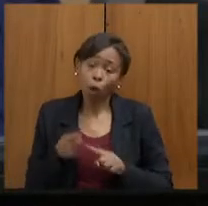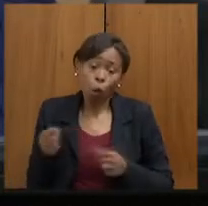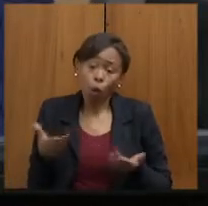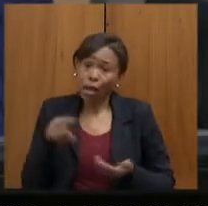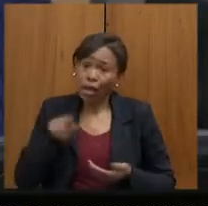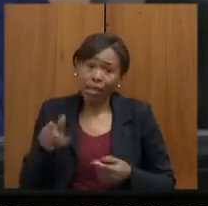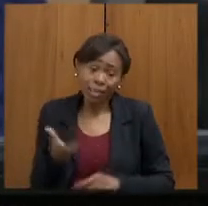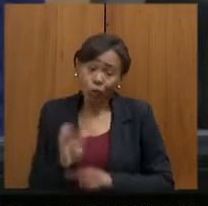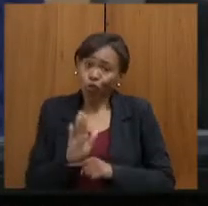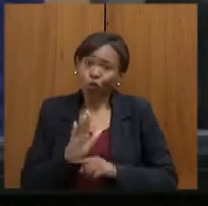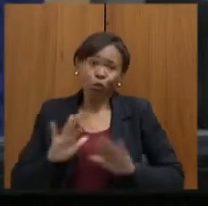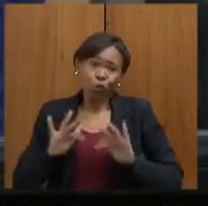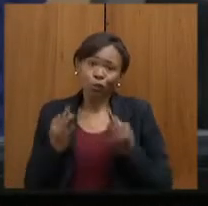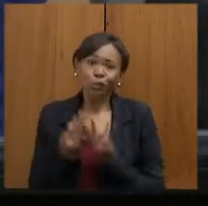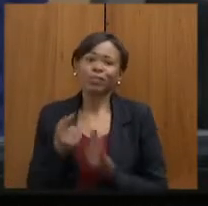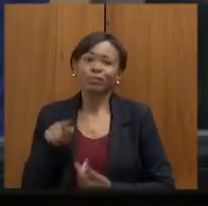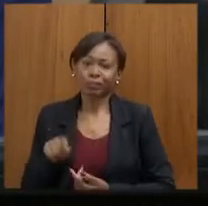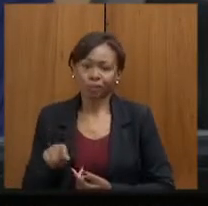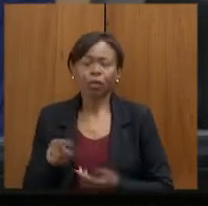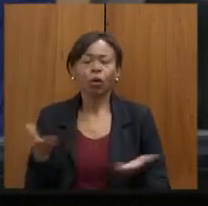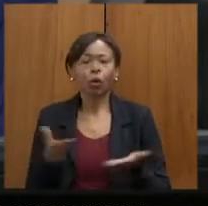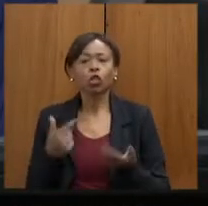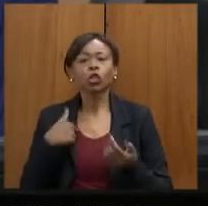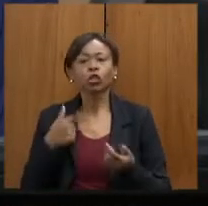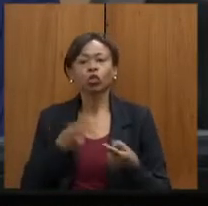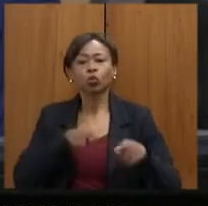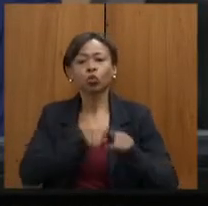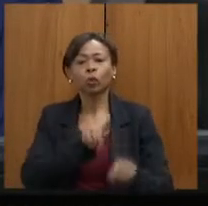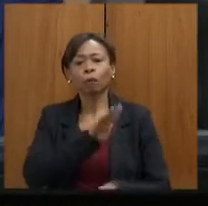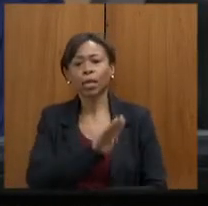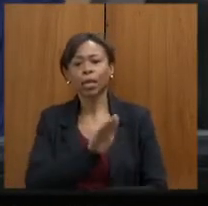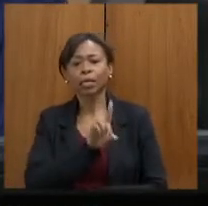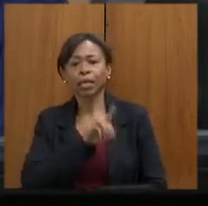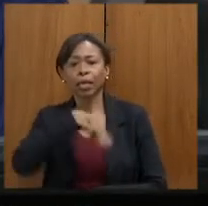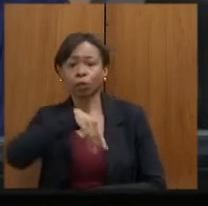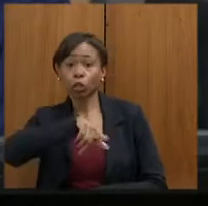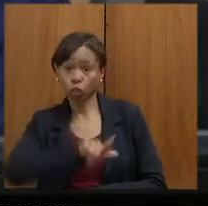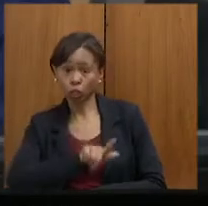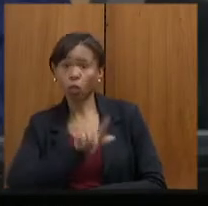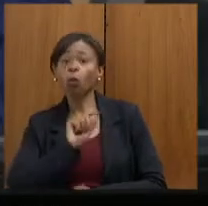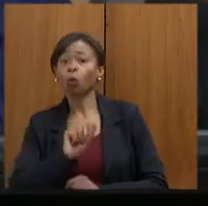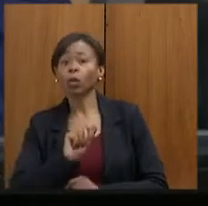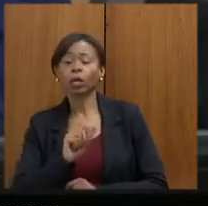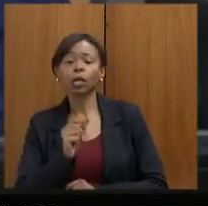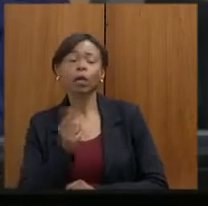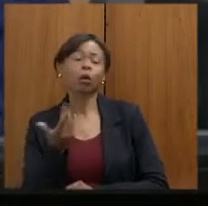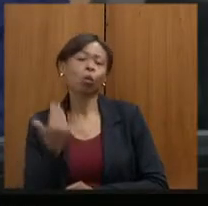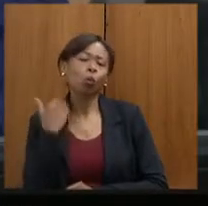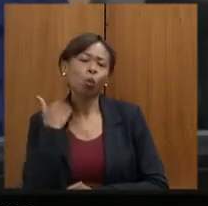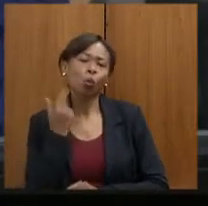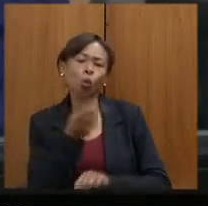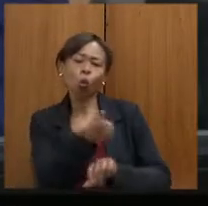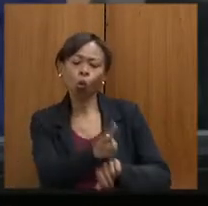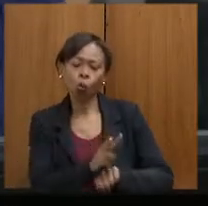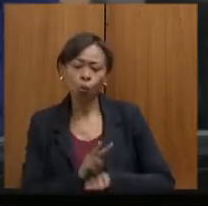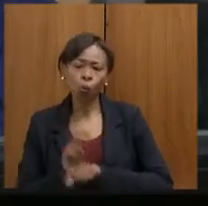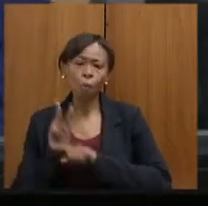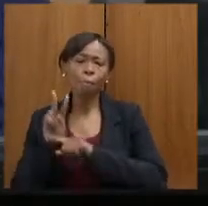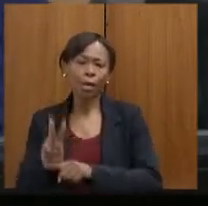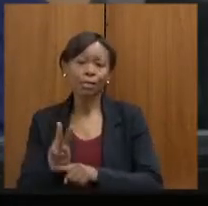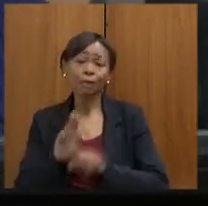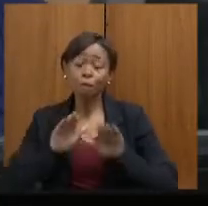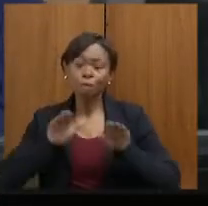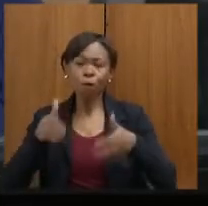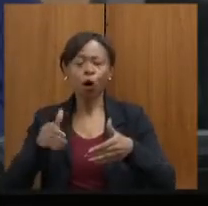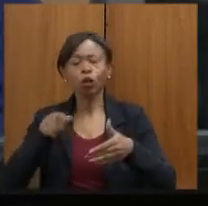e nós estamos trabalhando aí junto com o bdmg uma linha de crédito específica para essas esses produtos